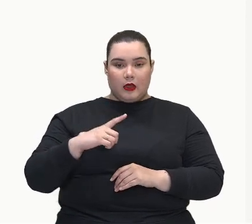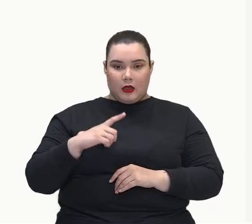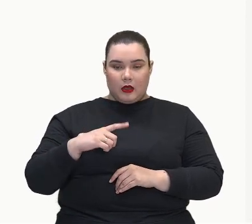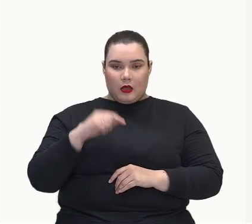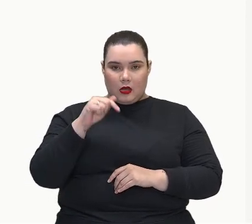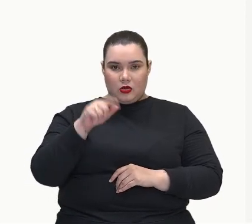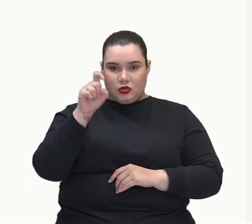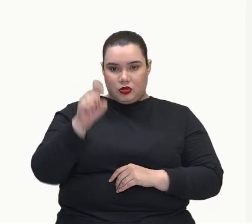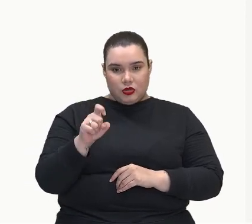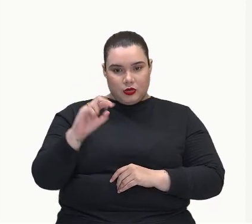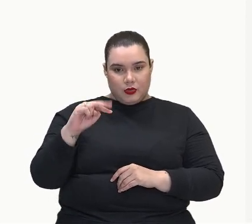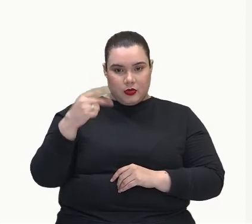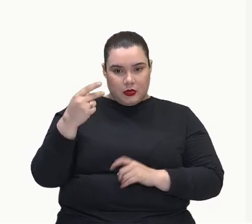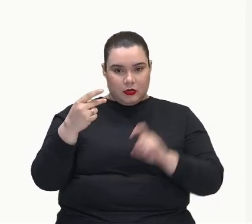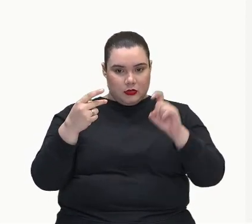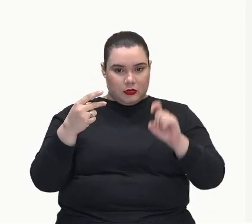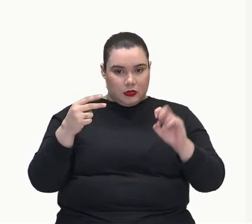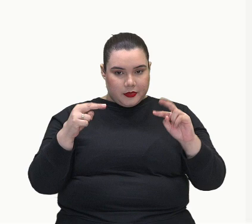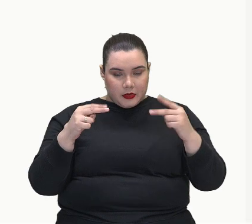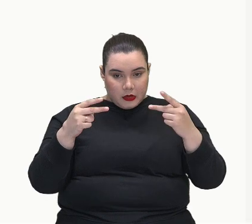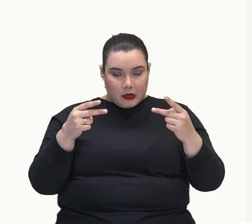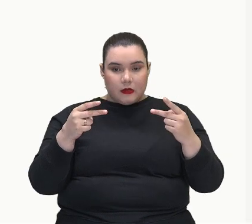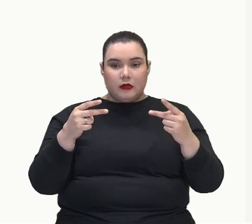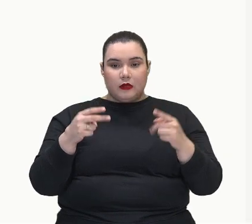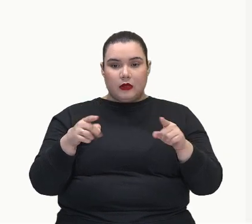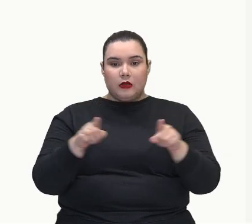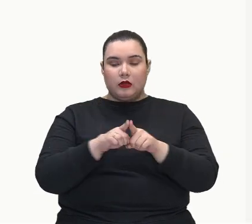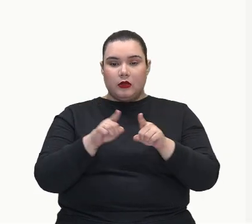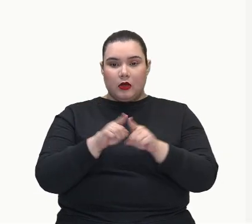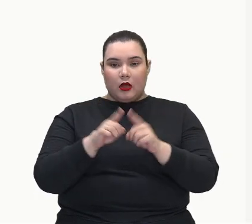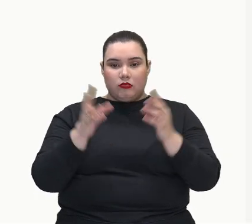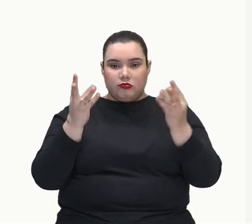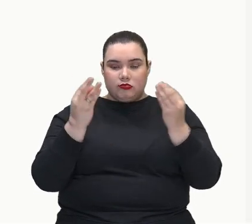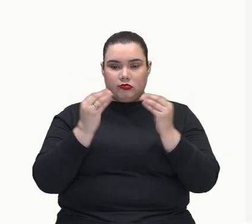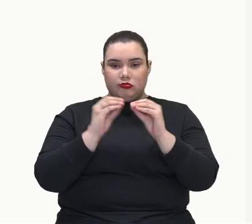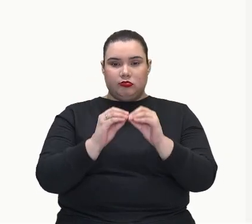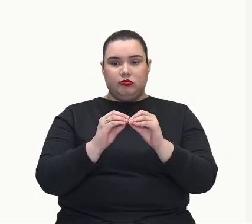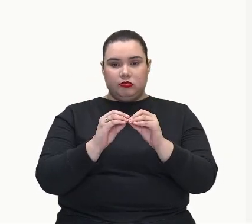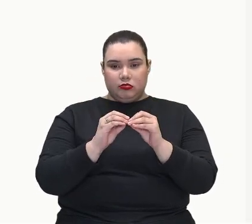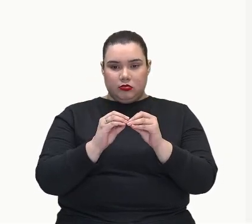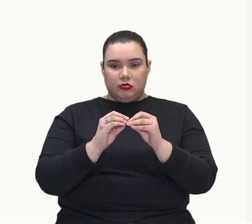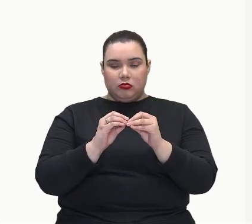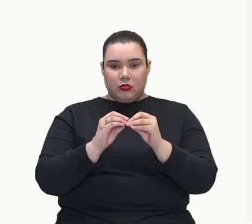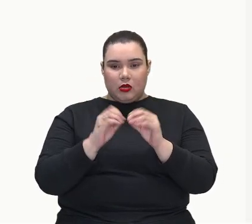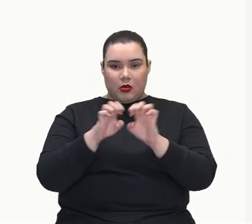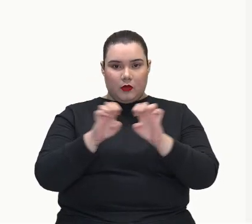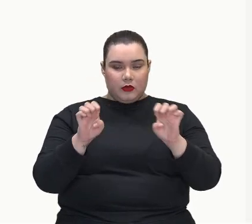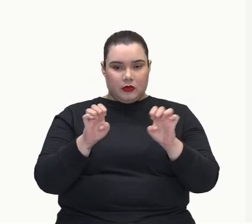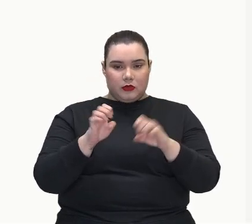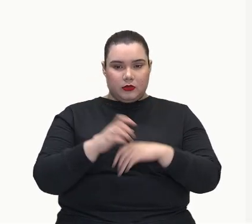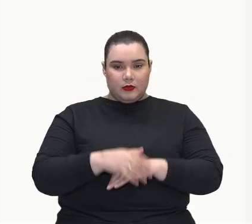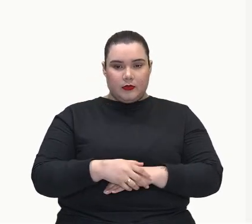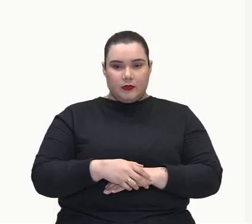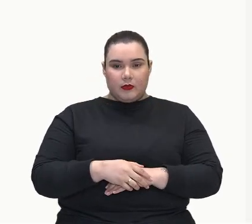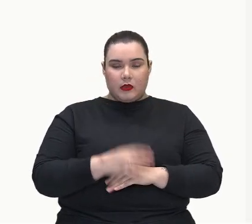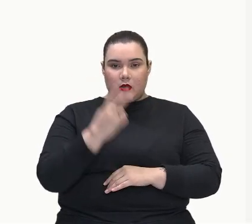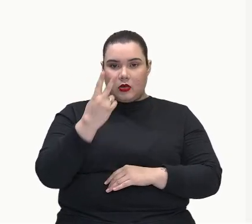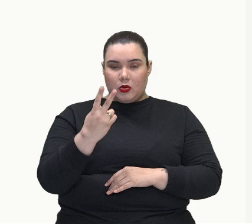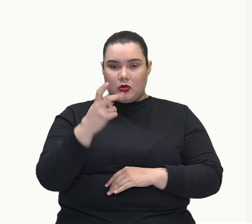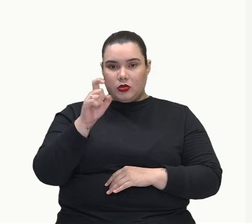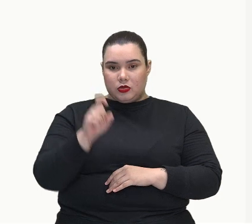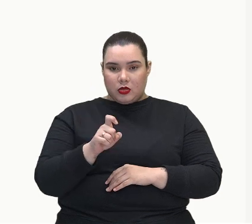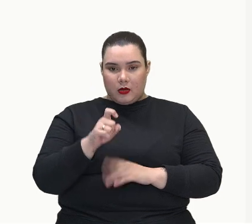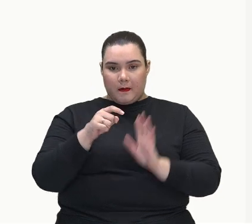x ao quadrado com x ao quadrado, a gente resolveu essa equação aqui.